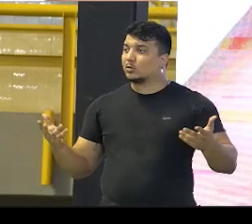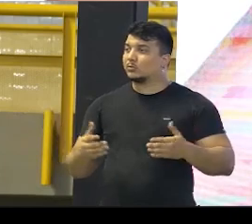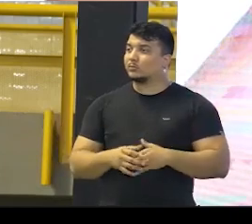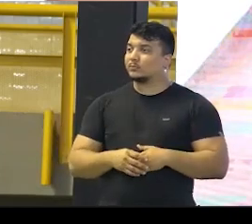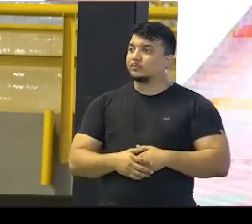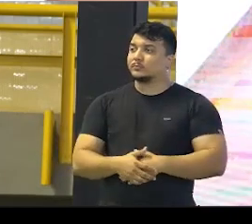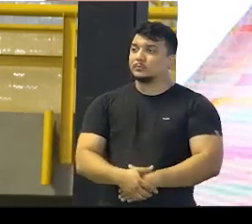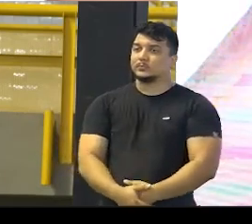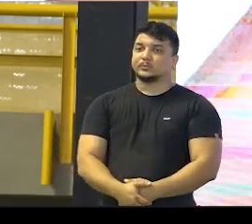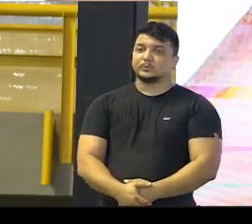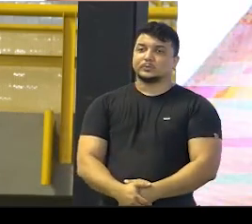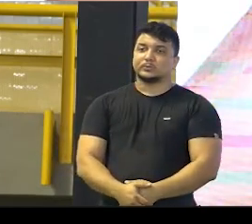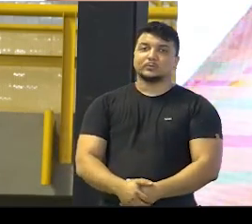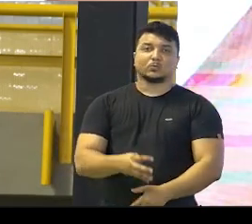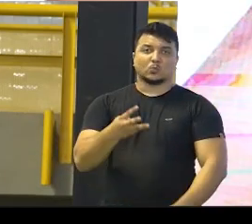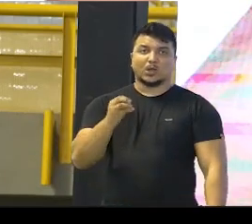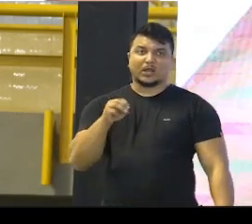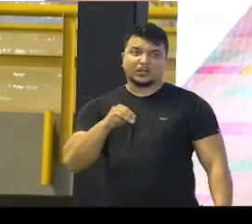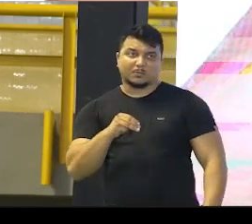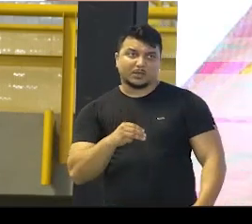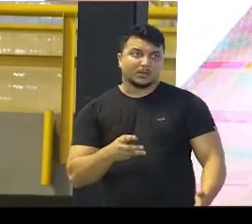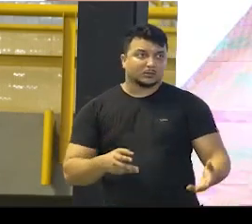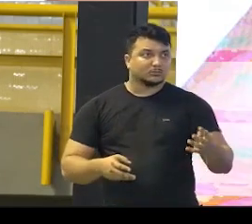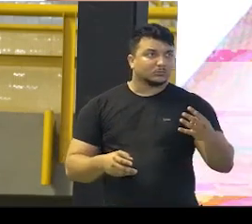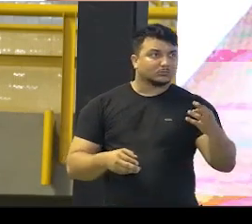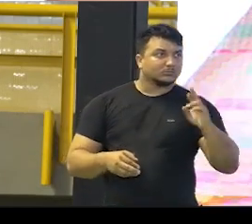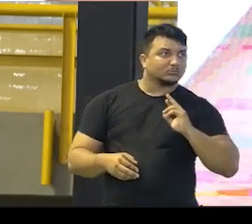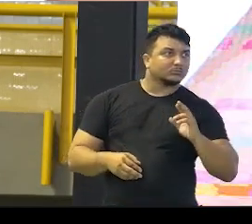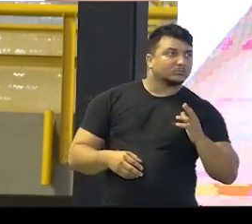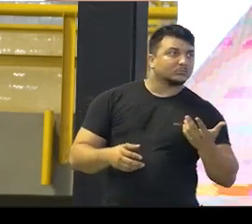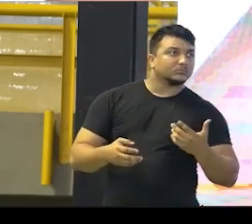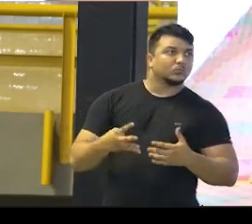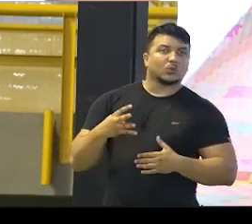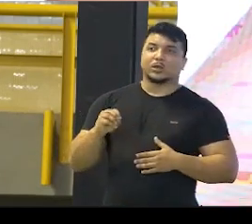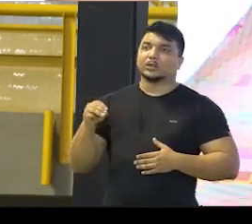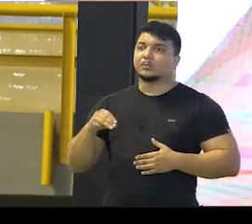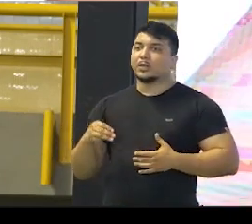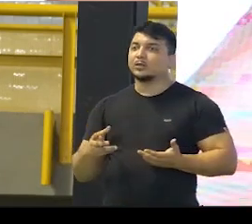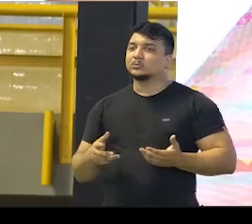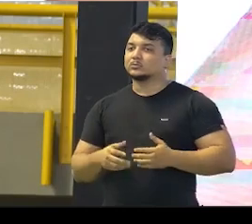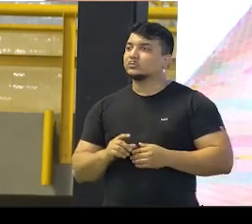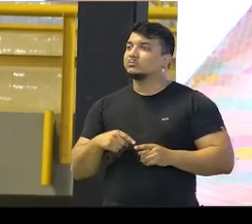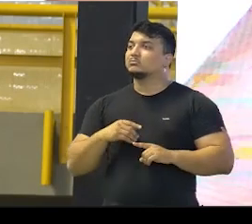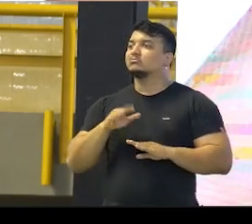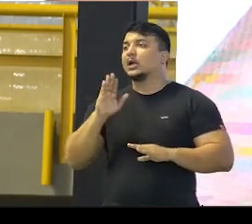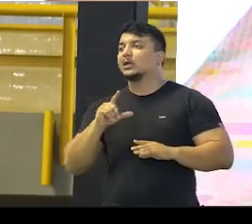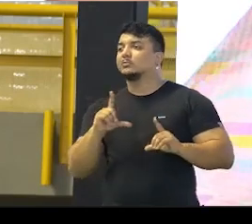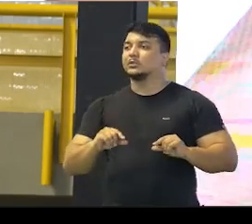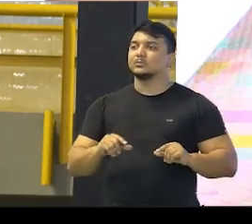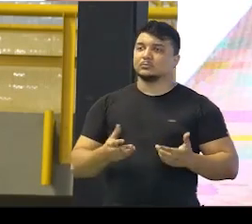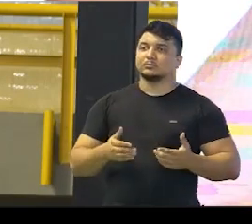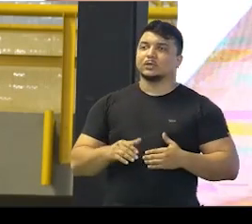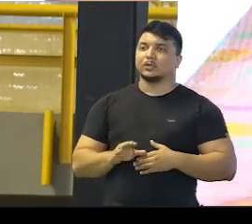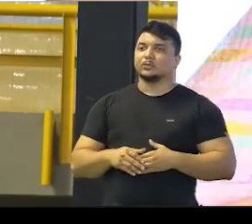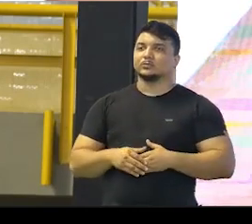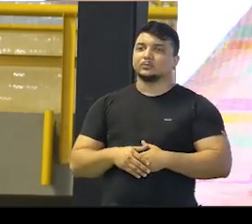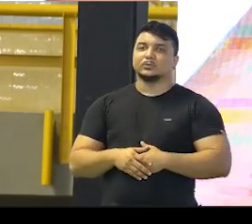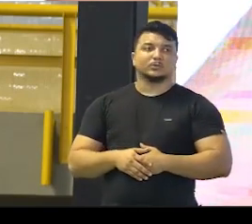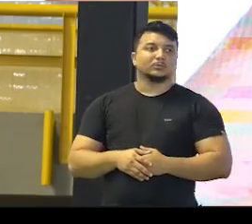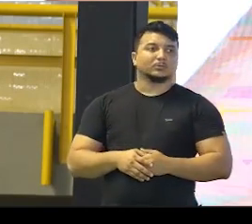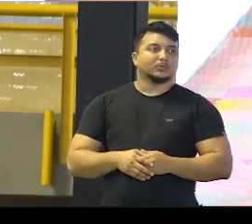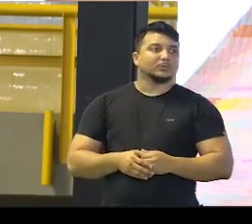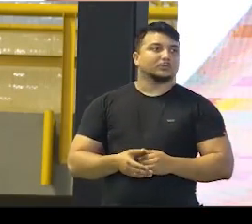de 6. Então, quando você diz que tem 6 de comprimento por